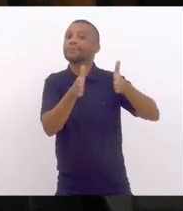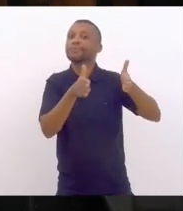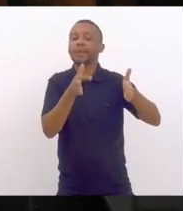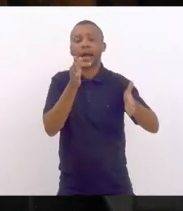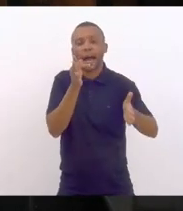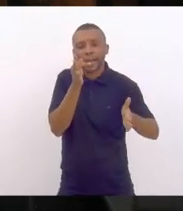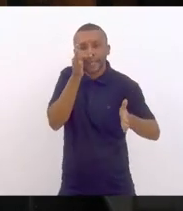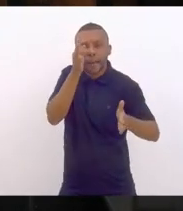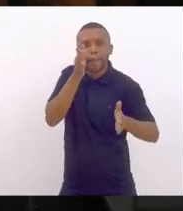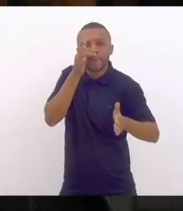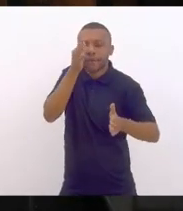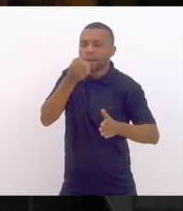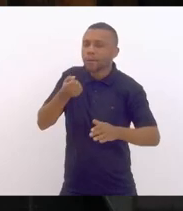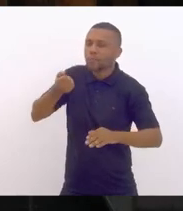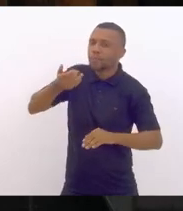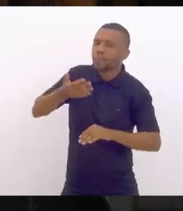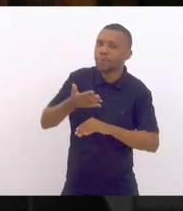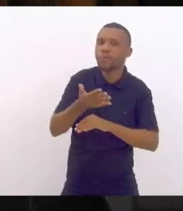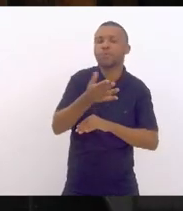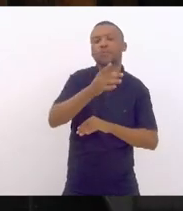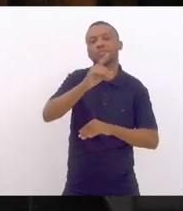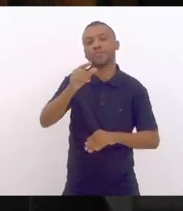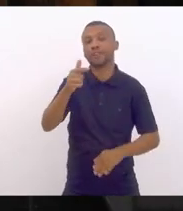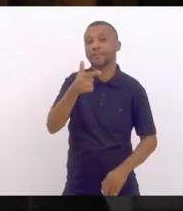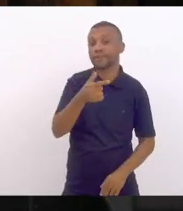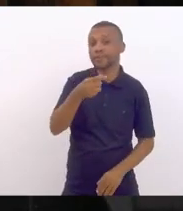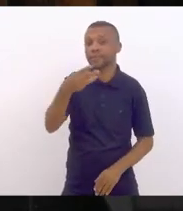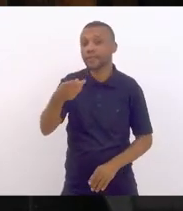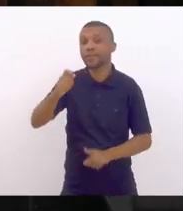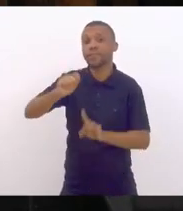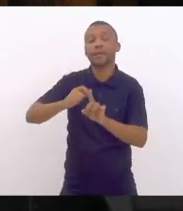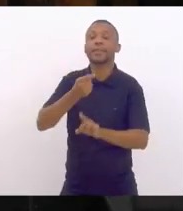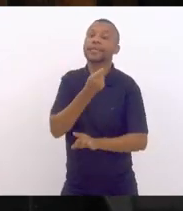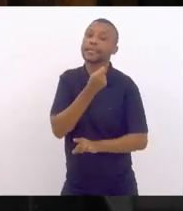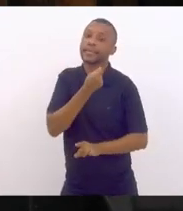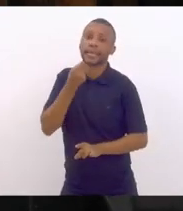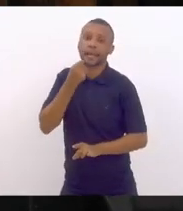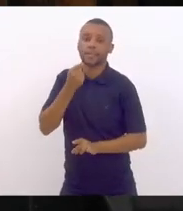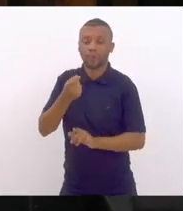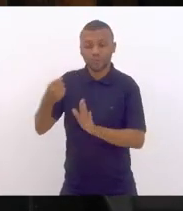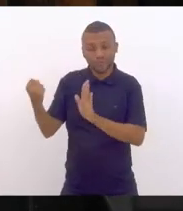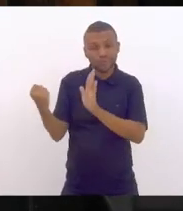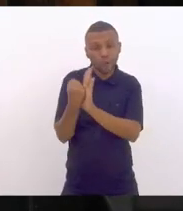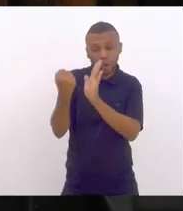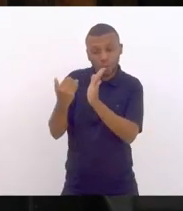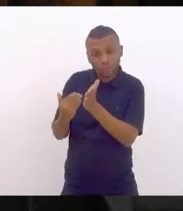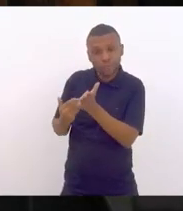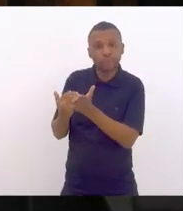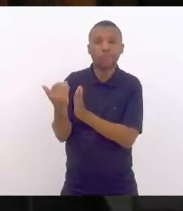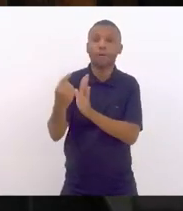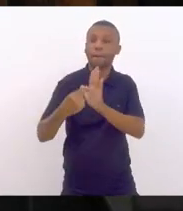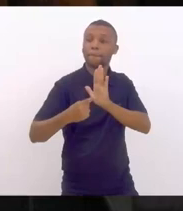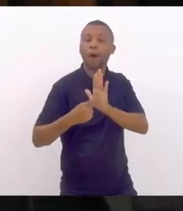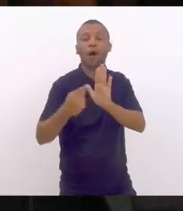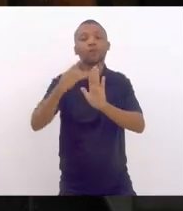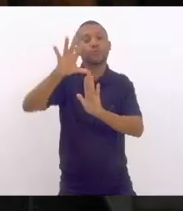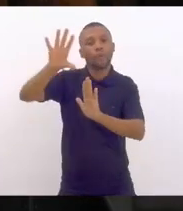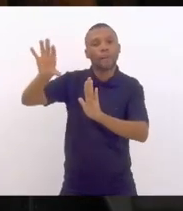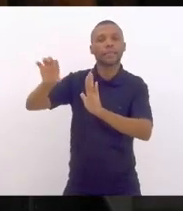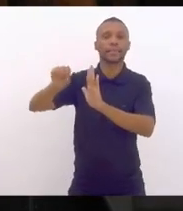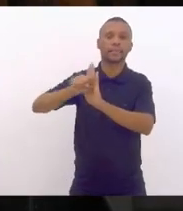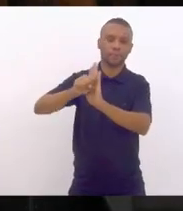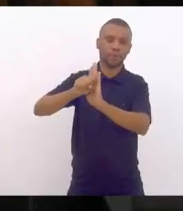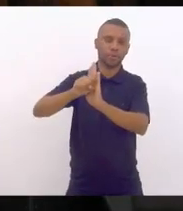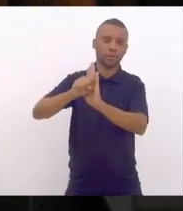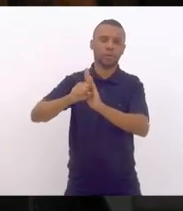de Setembro e que nosso da primavera tem uma simbologia muito grande